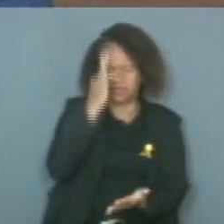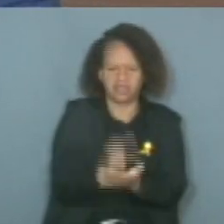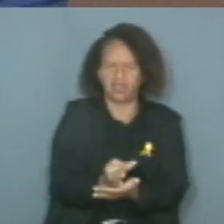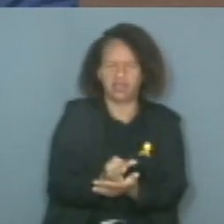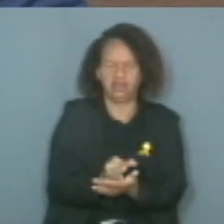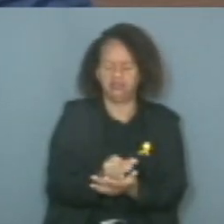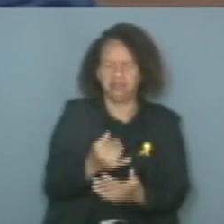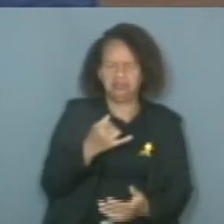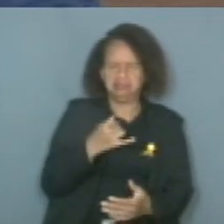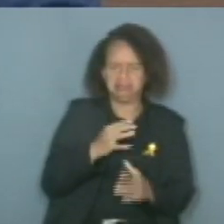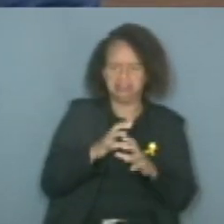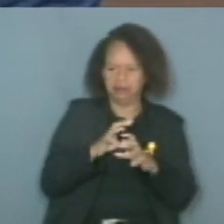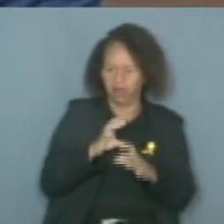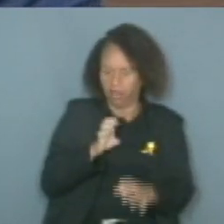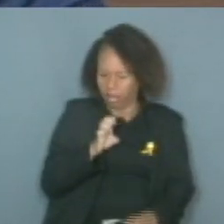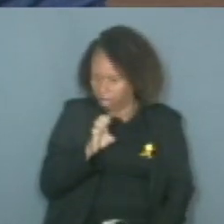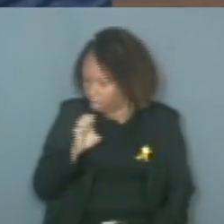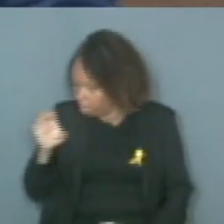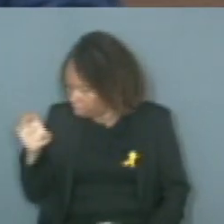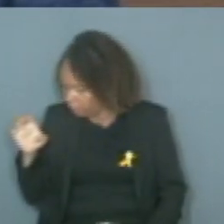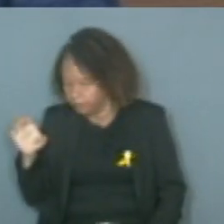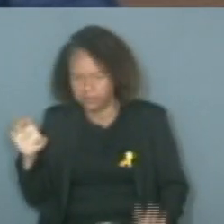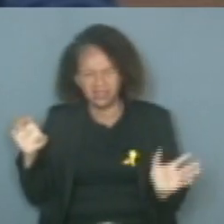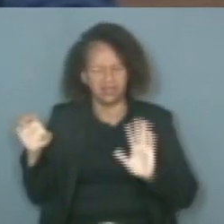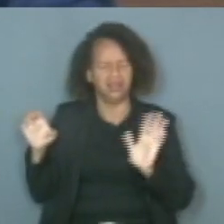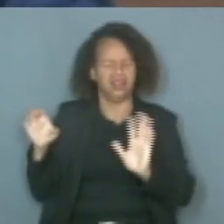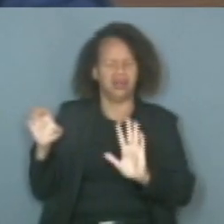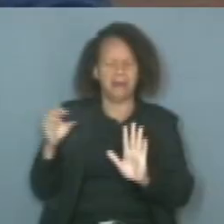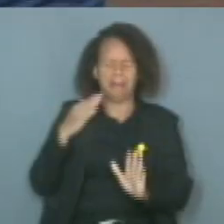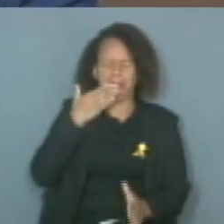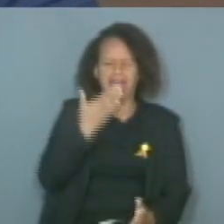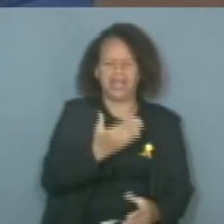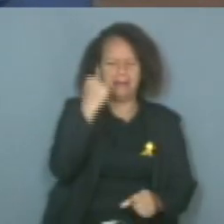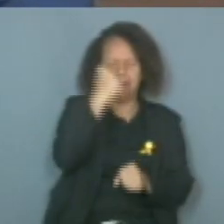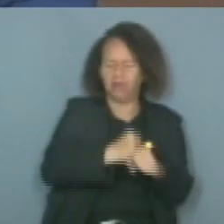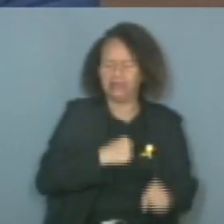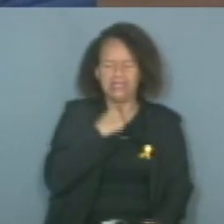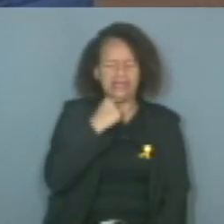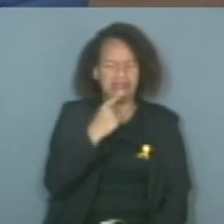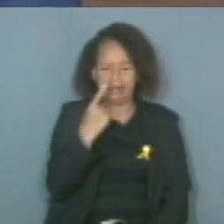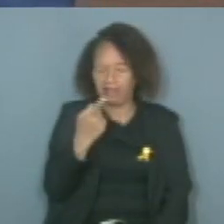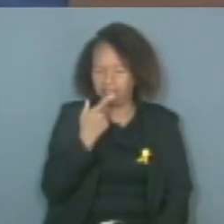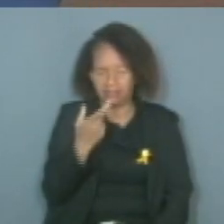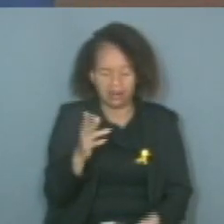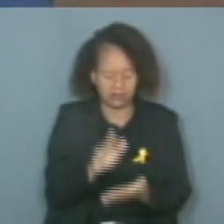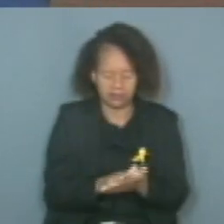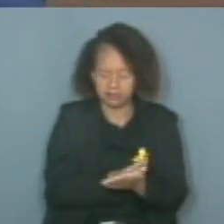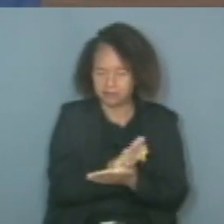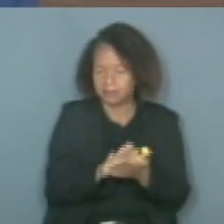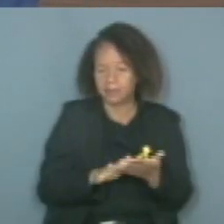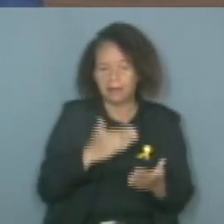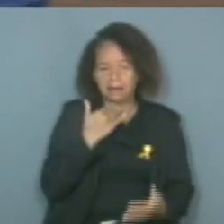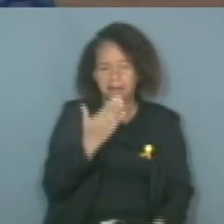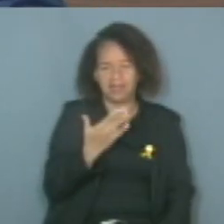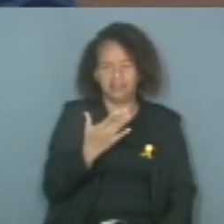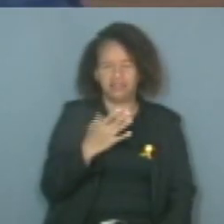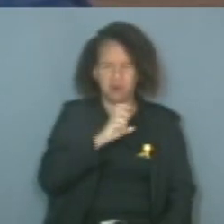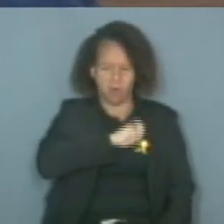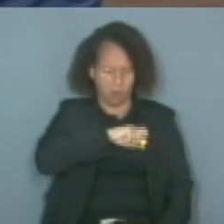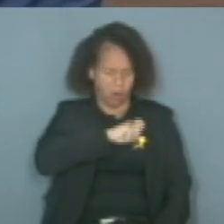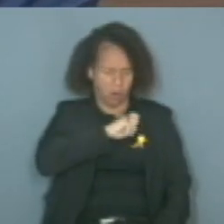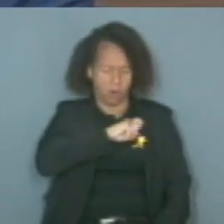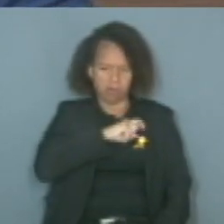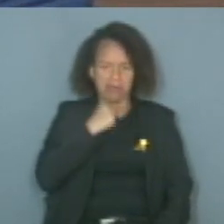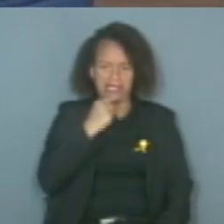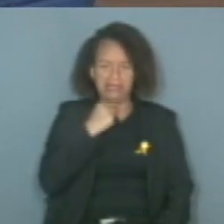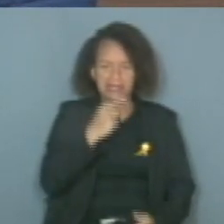nada de extremismo não. Eu não venho aqui pedir a morte de ninguém, eu não venho aqui falar sobre ódio